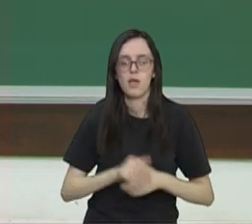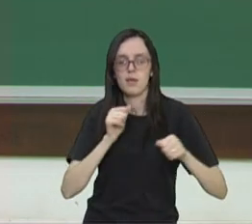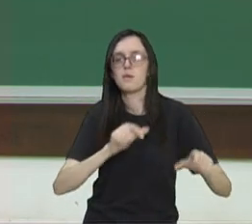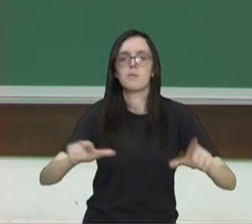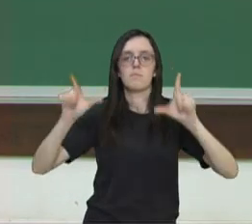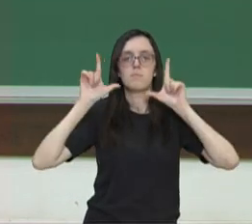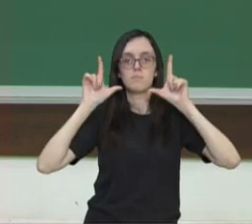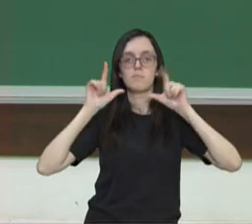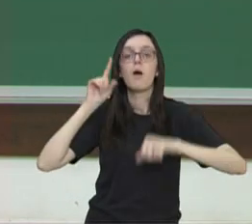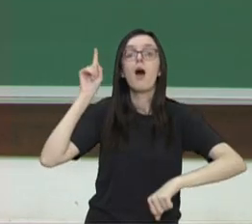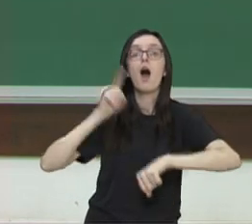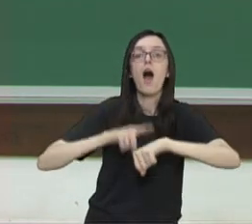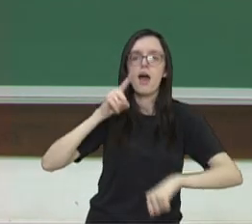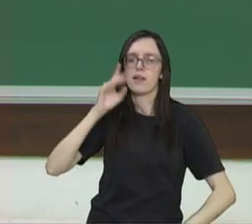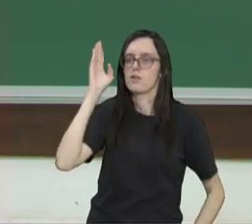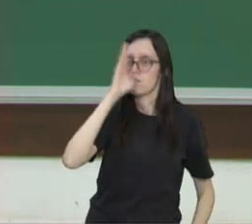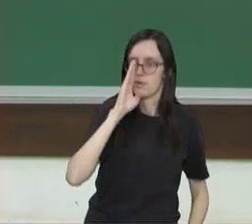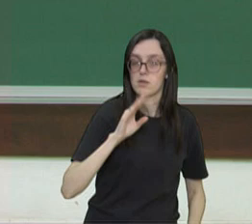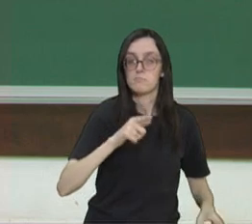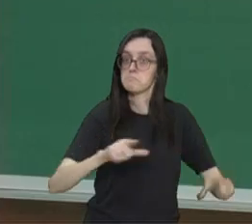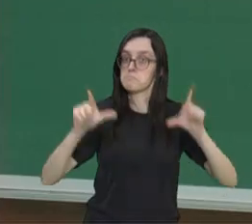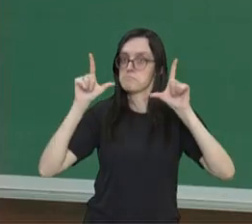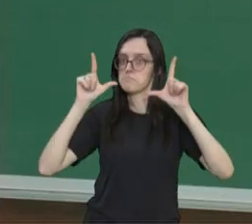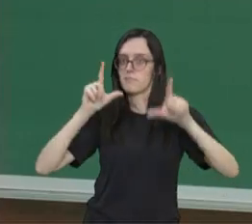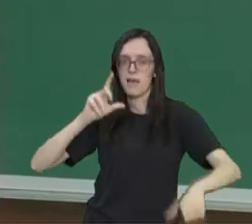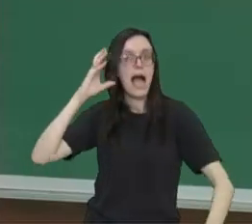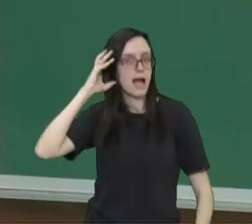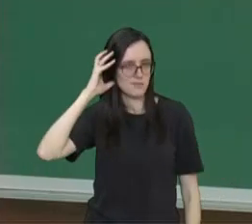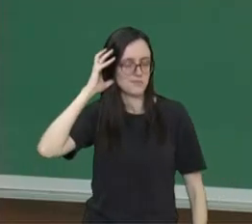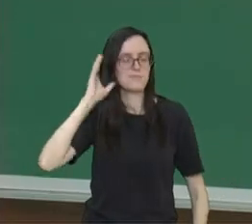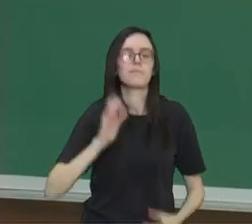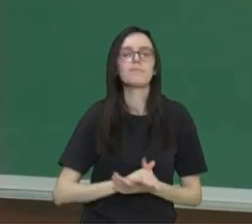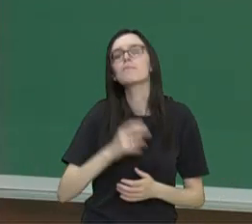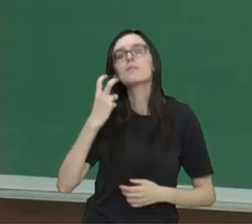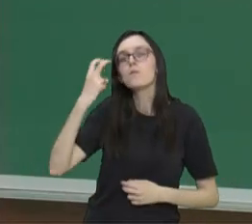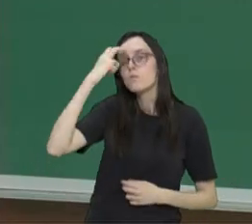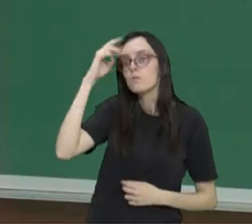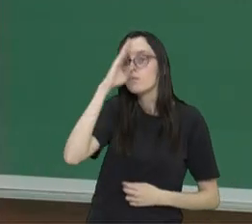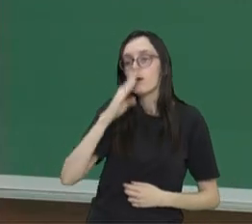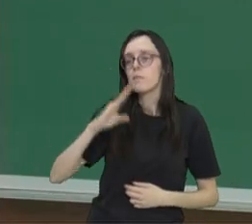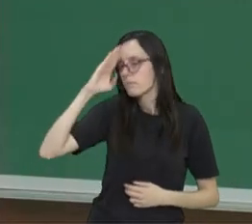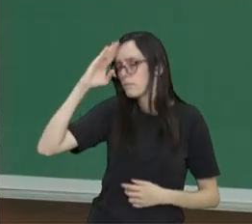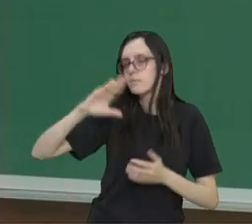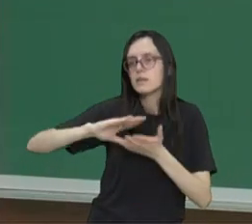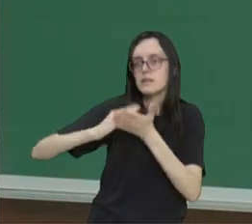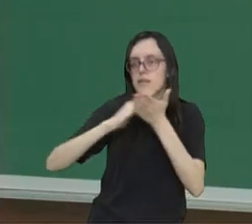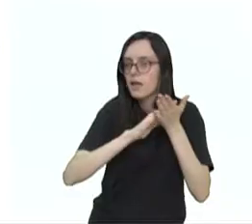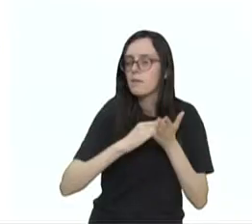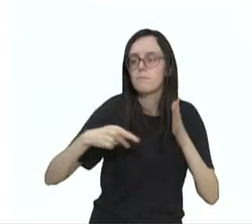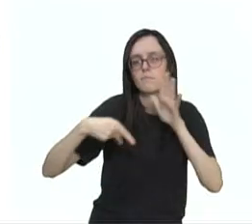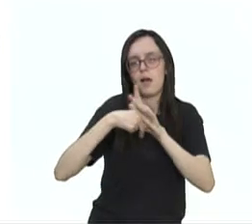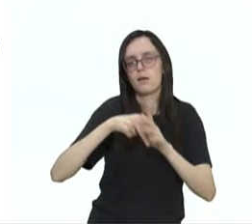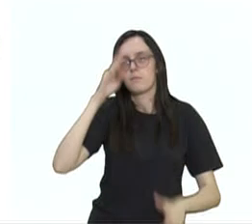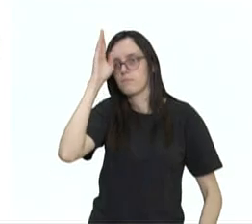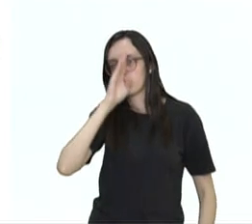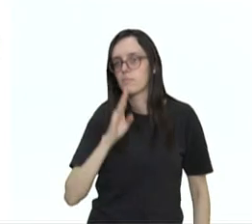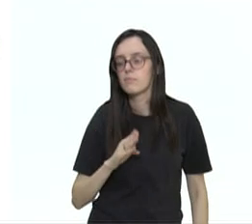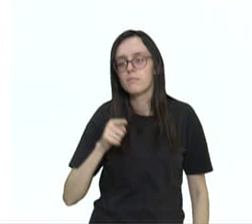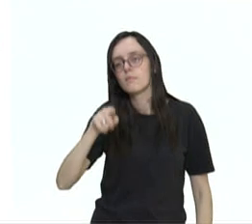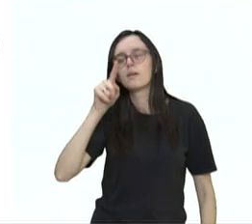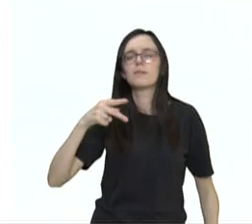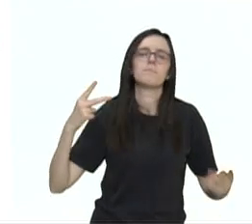A Hora do Brasil? E a cultura brasileira, samba principalmente, essa música tipicamente brasileira,